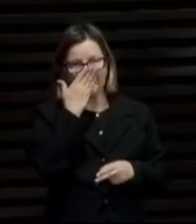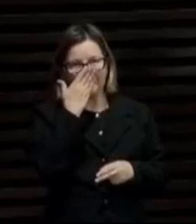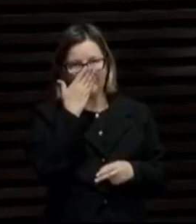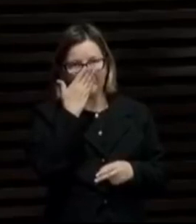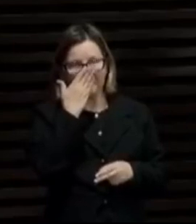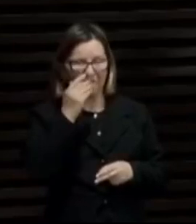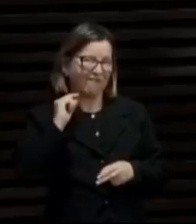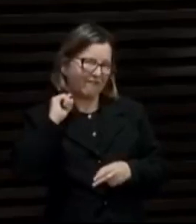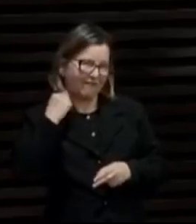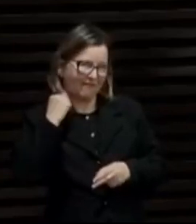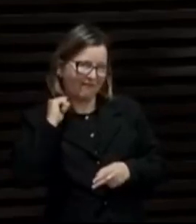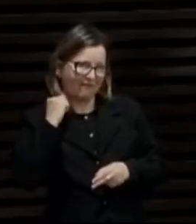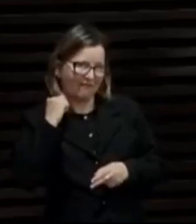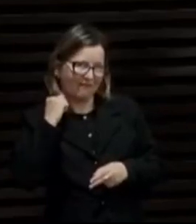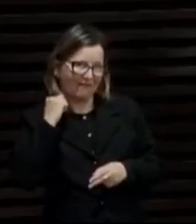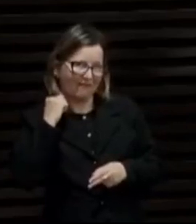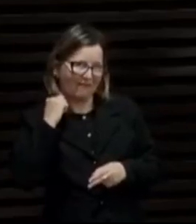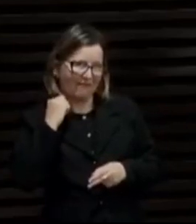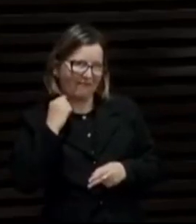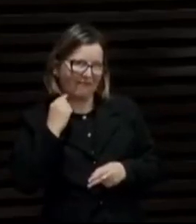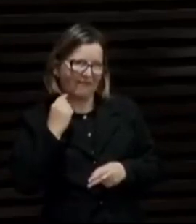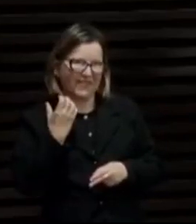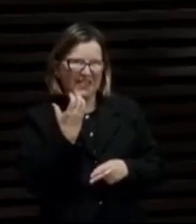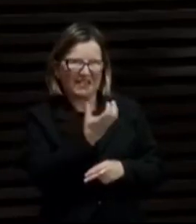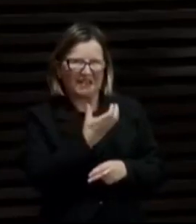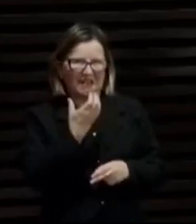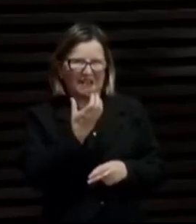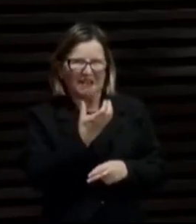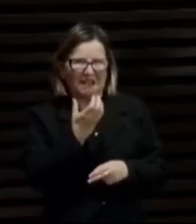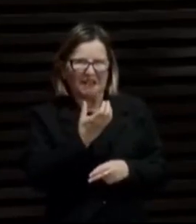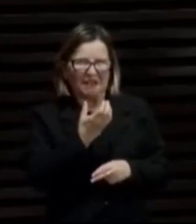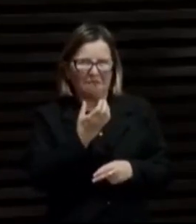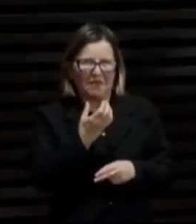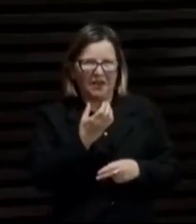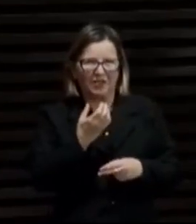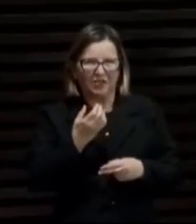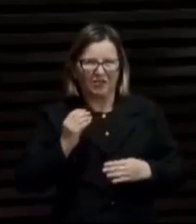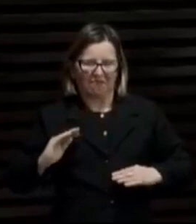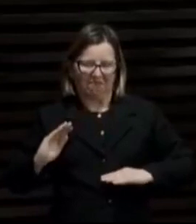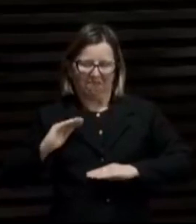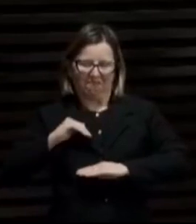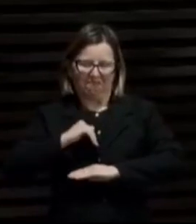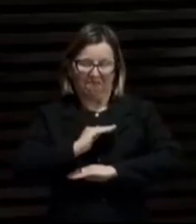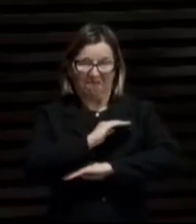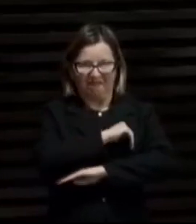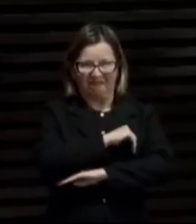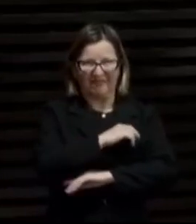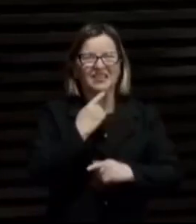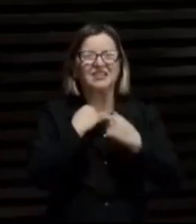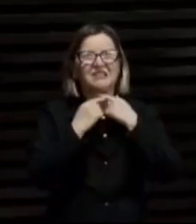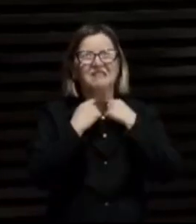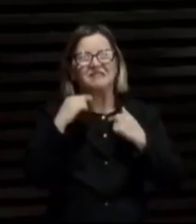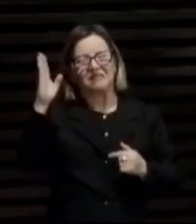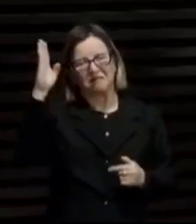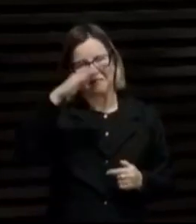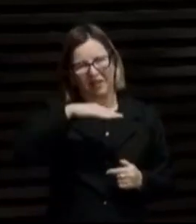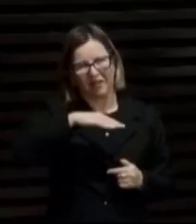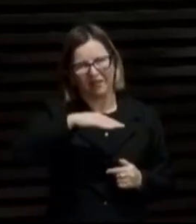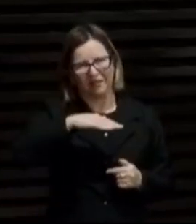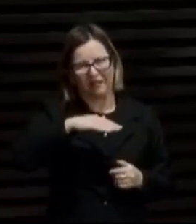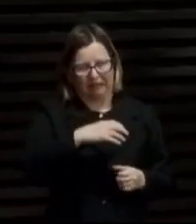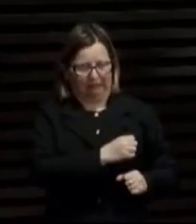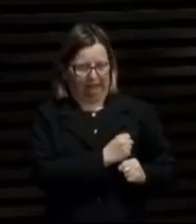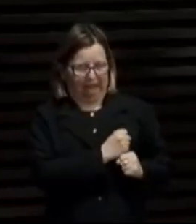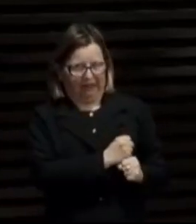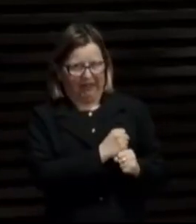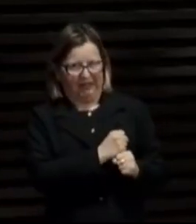impureza, paixão desenfreada, paixão lasciva, desejo maligno, avareza